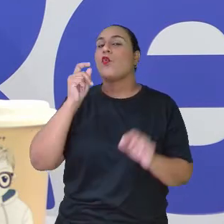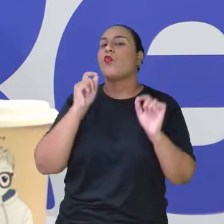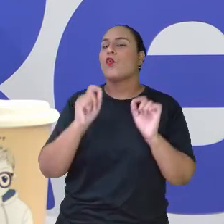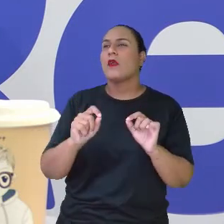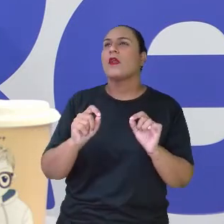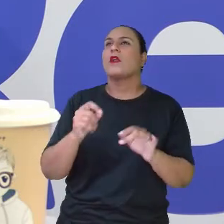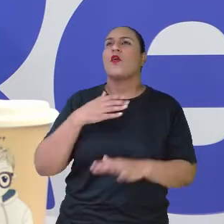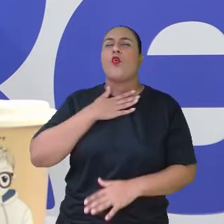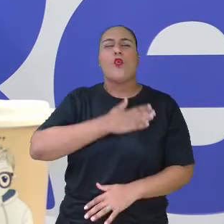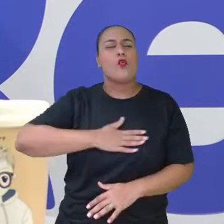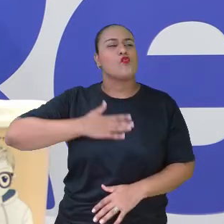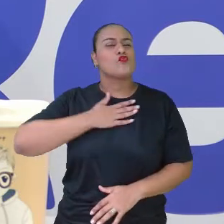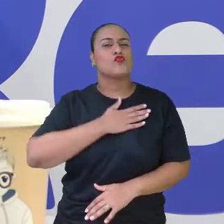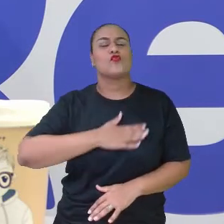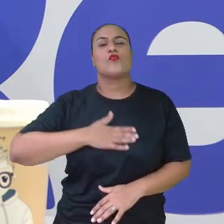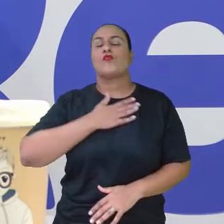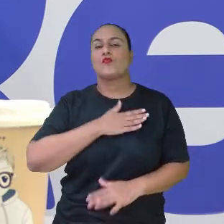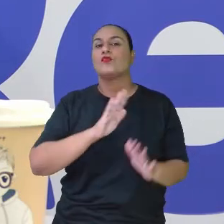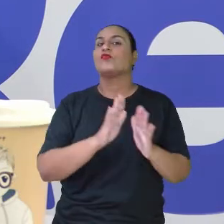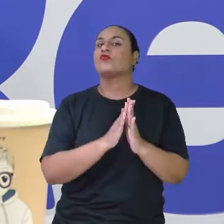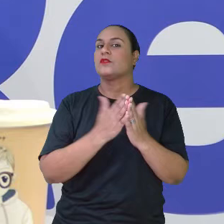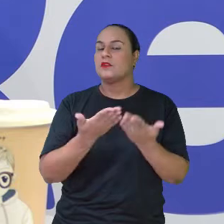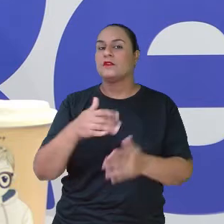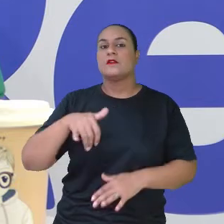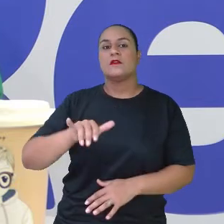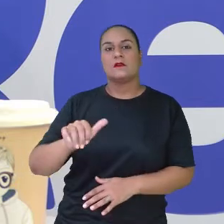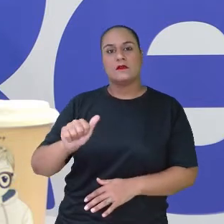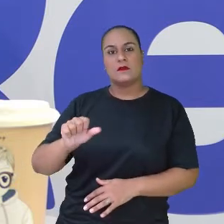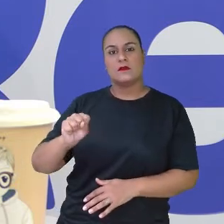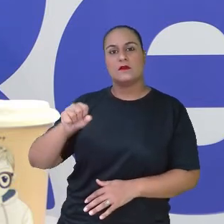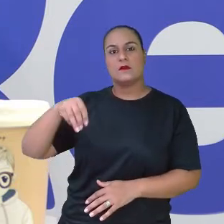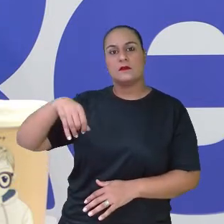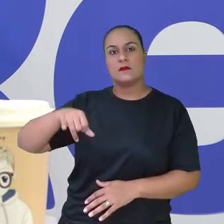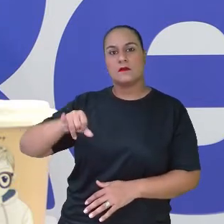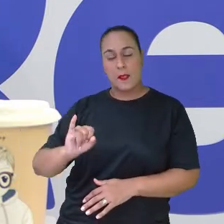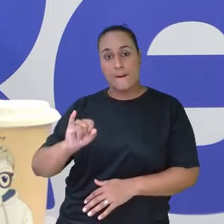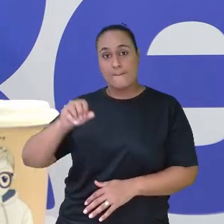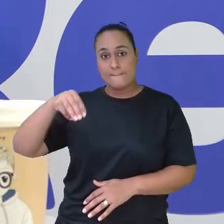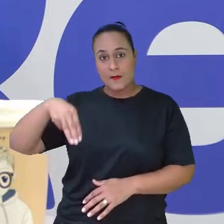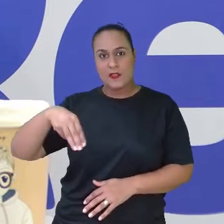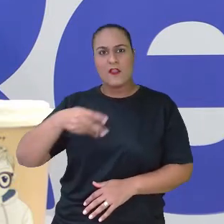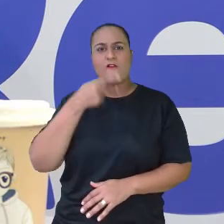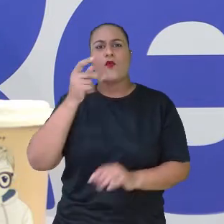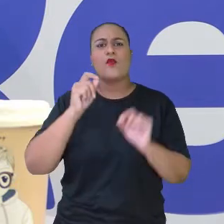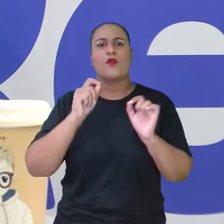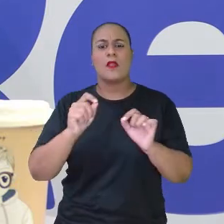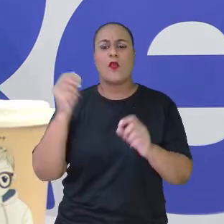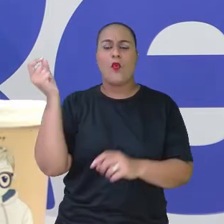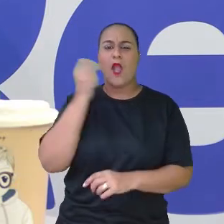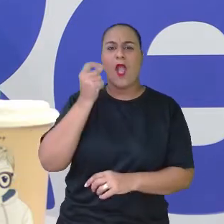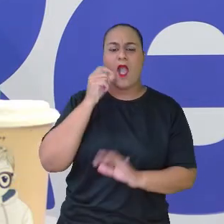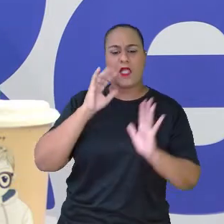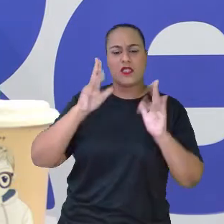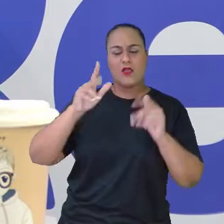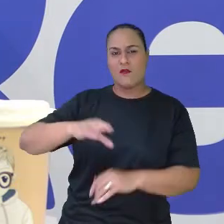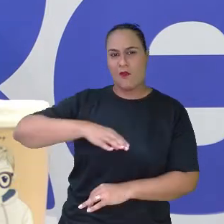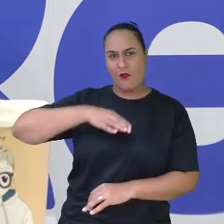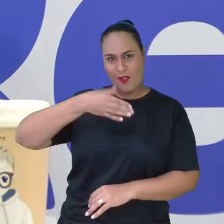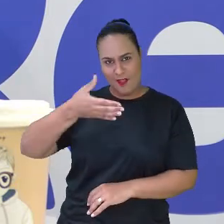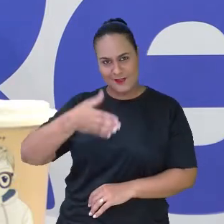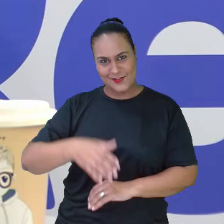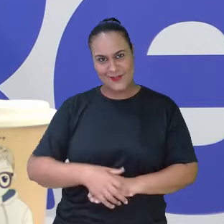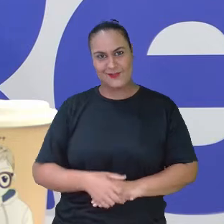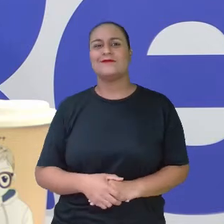viu? E a Yasmin falou que eles são muito corajosos, viu? Os ratos são muito corajosos.